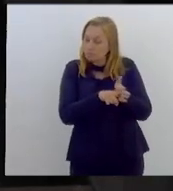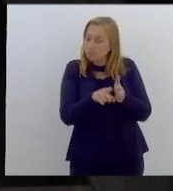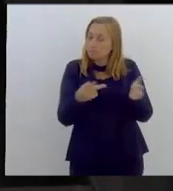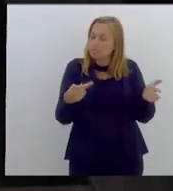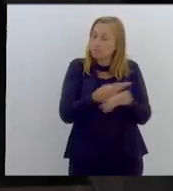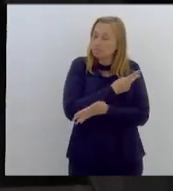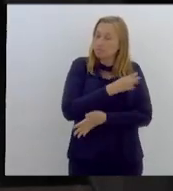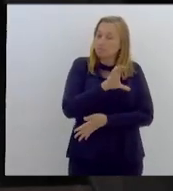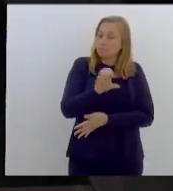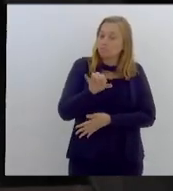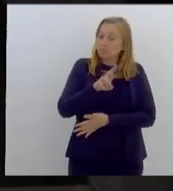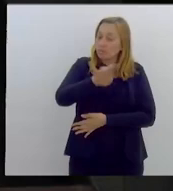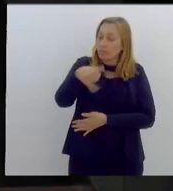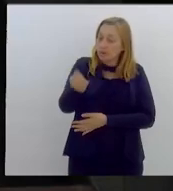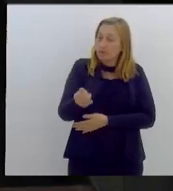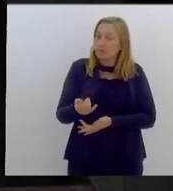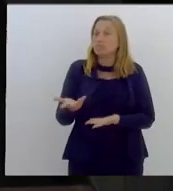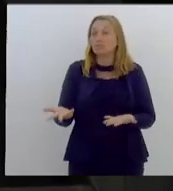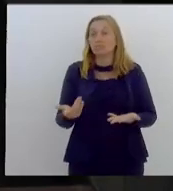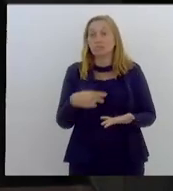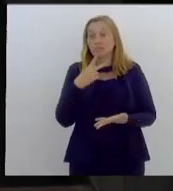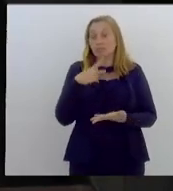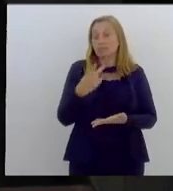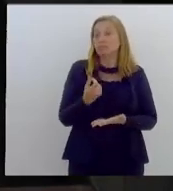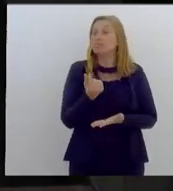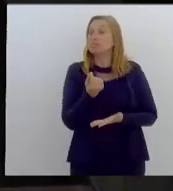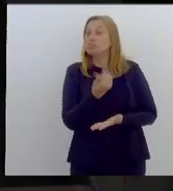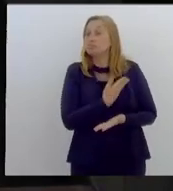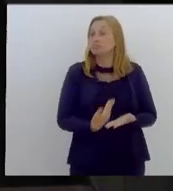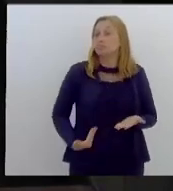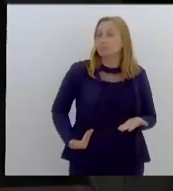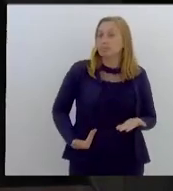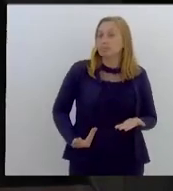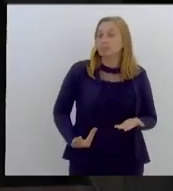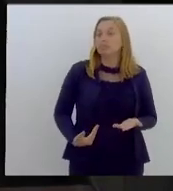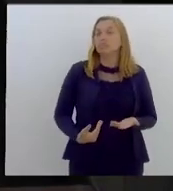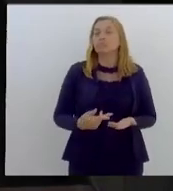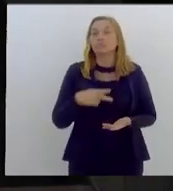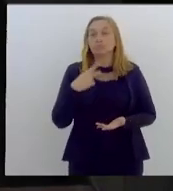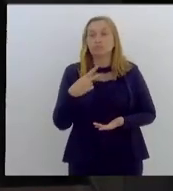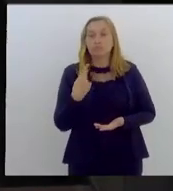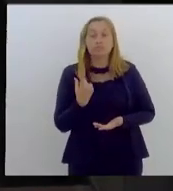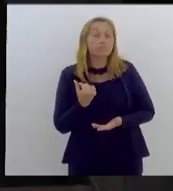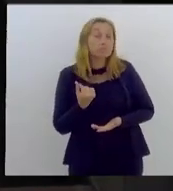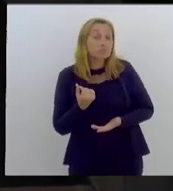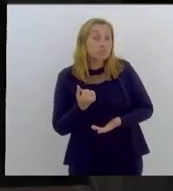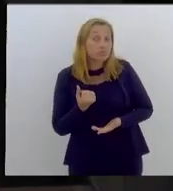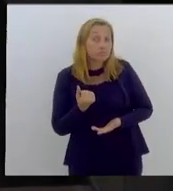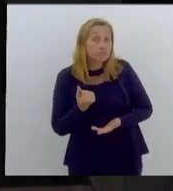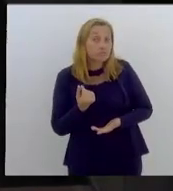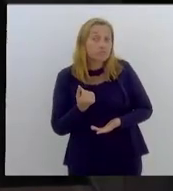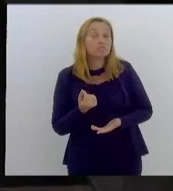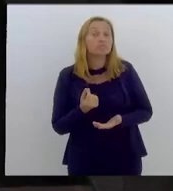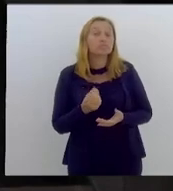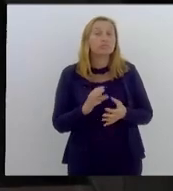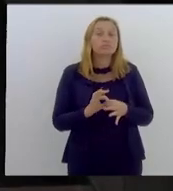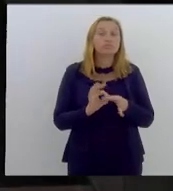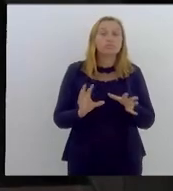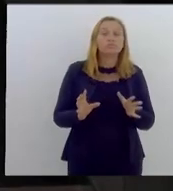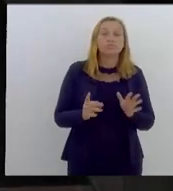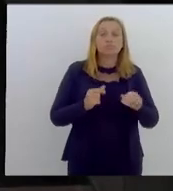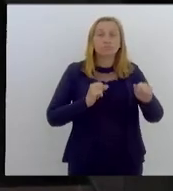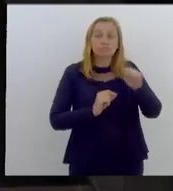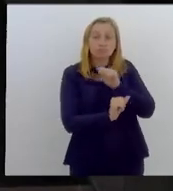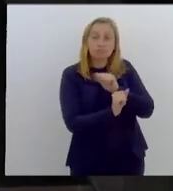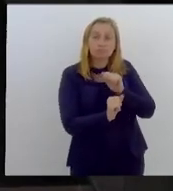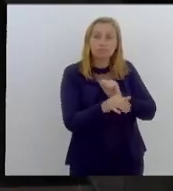no CEPERJ. Afinal de contas, a gente está falando do dinheiro público, a gente está falando de dinheiro que está deixando de ser investido